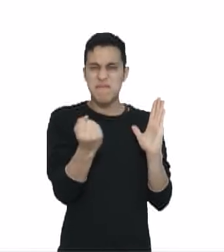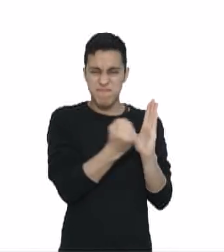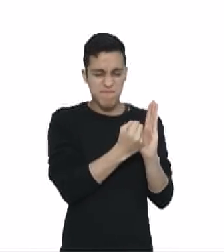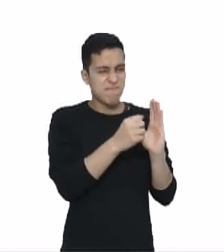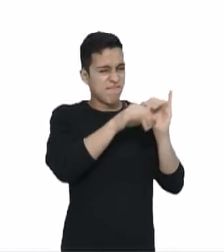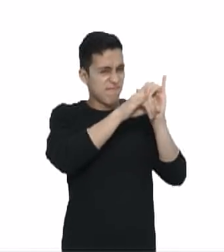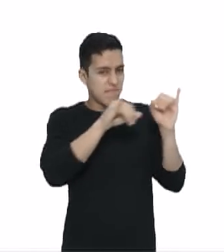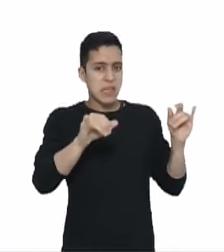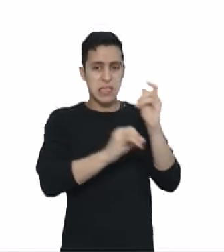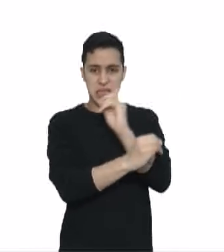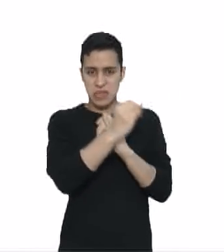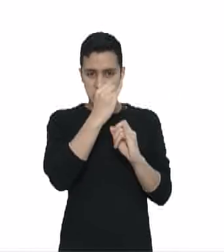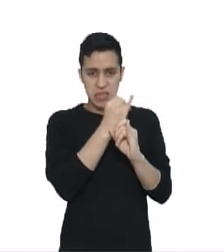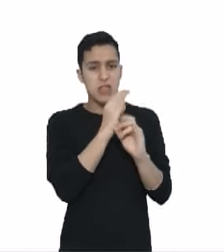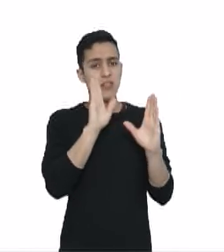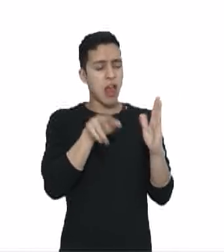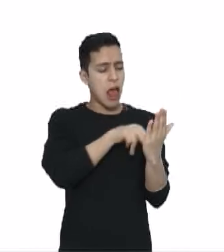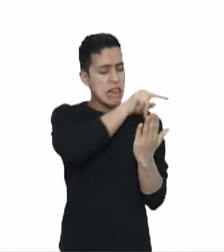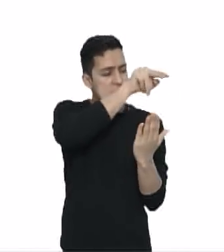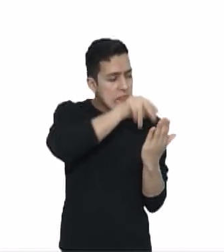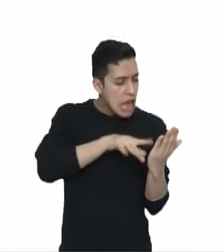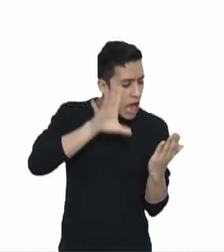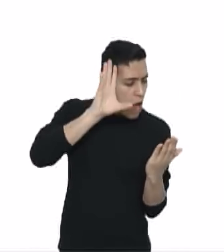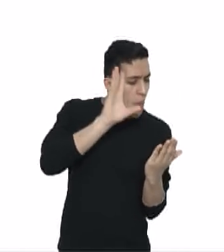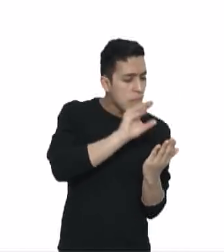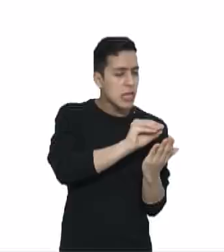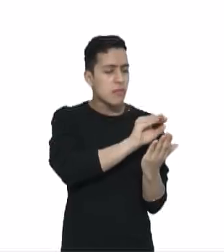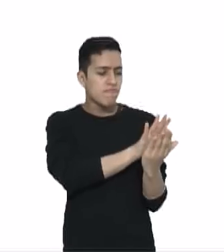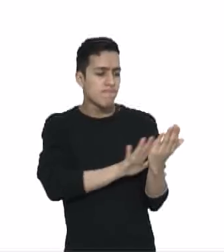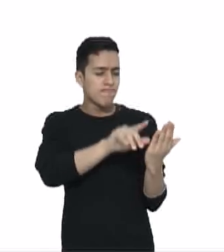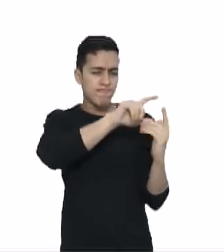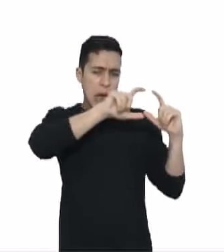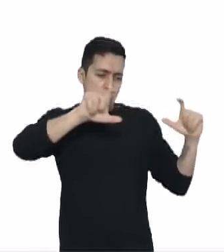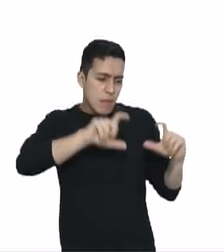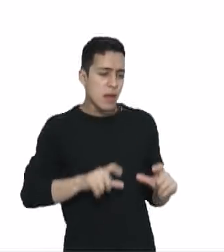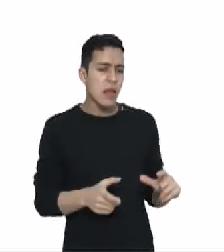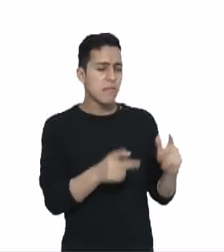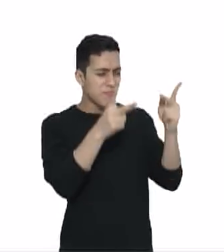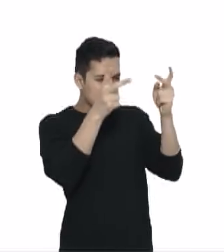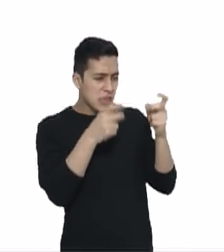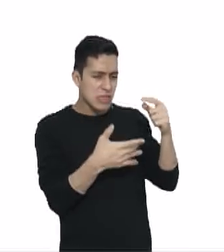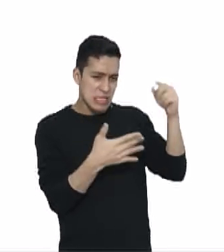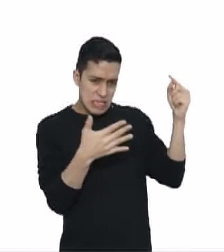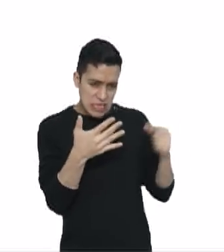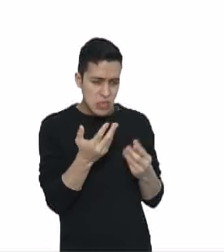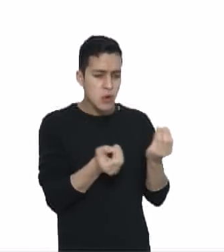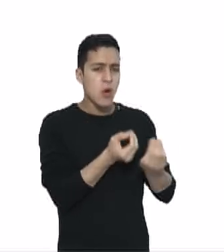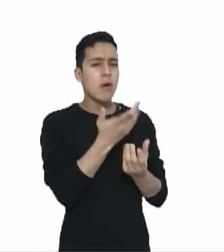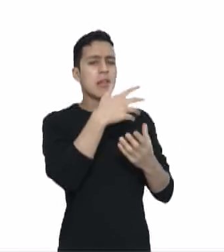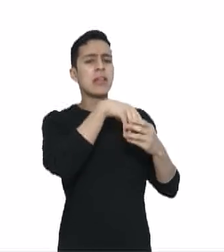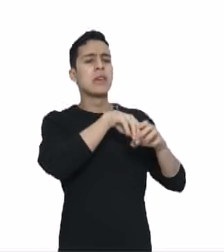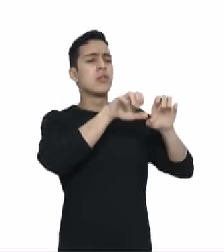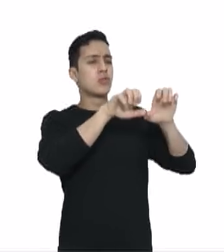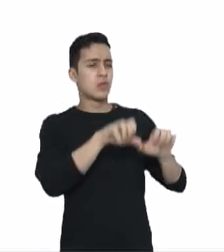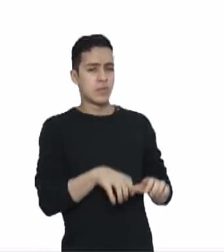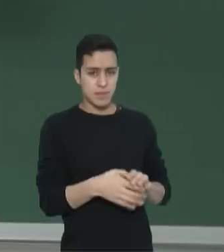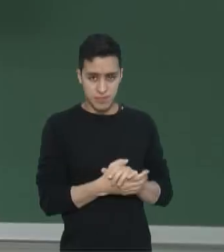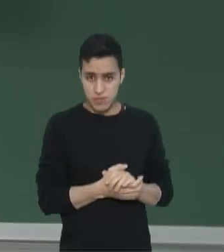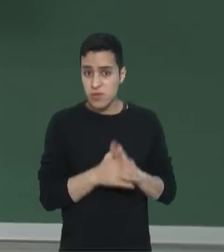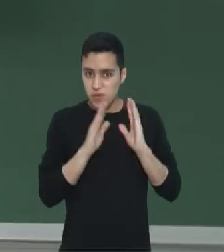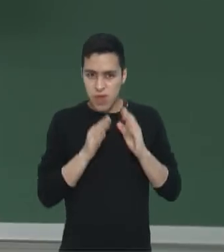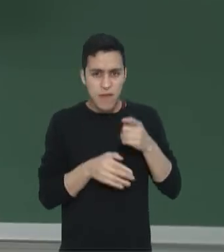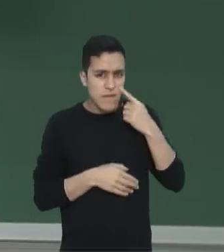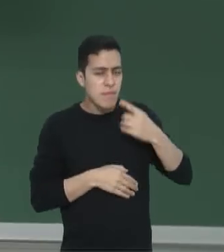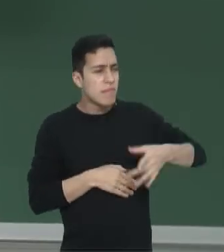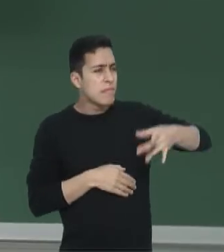Internet, realizamos a leitura e compreensão de fragmentos, reconhecemos seus elementos de composição, vimos